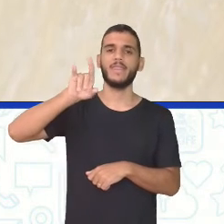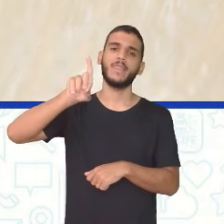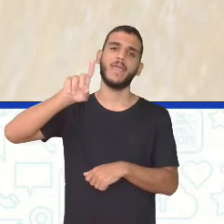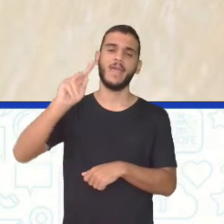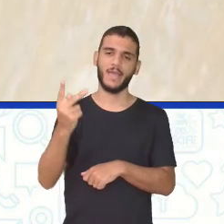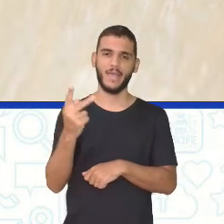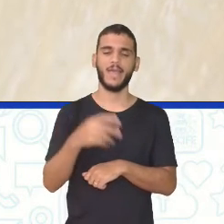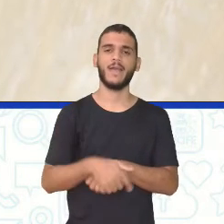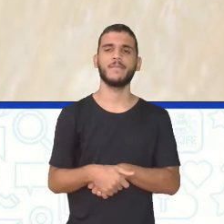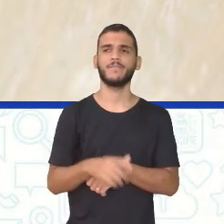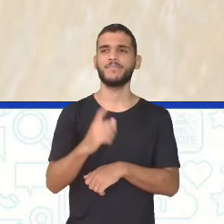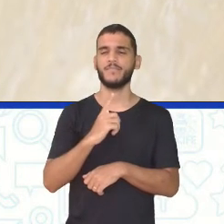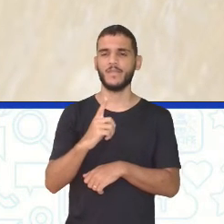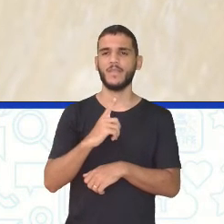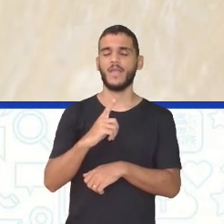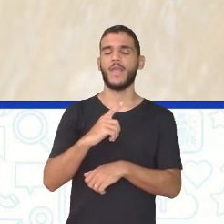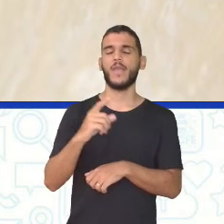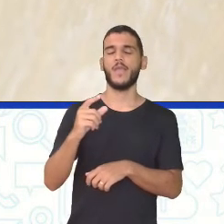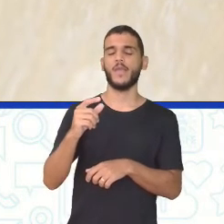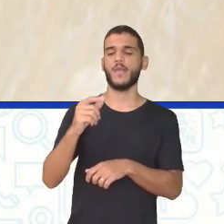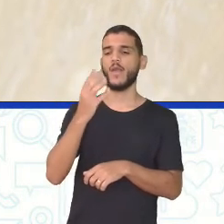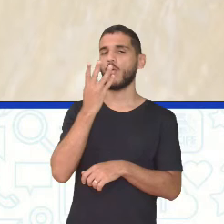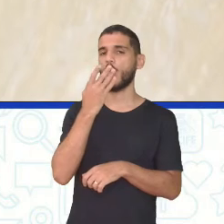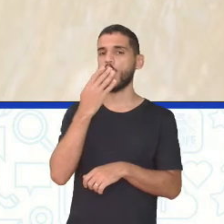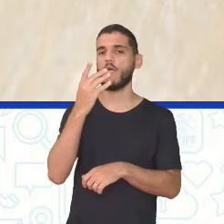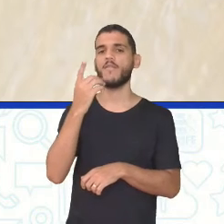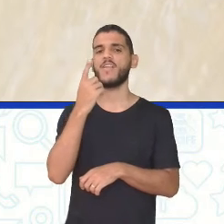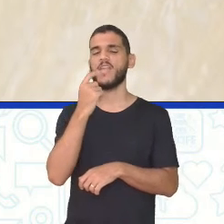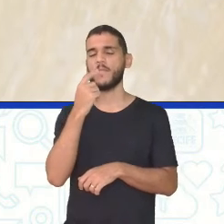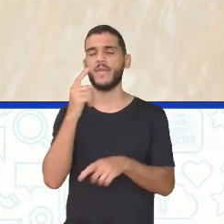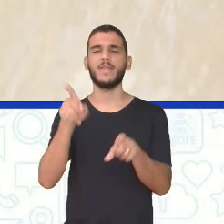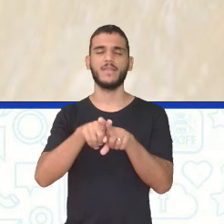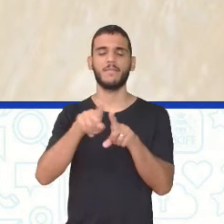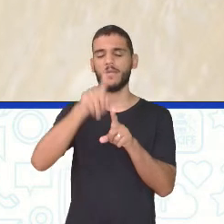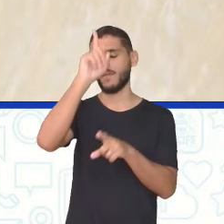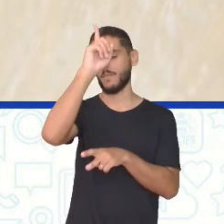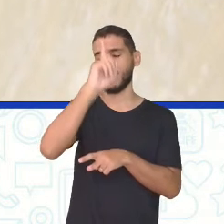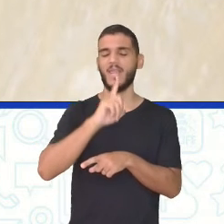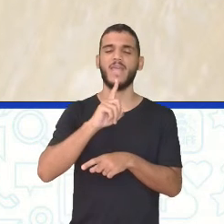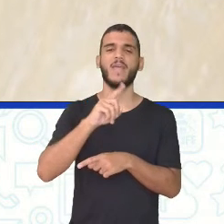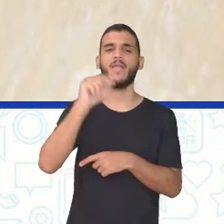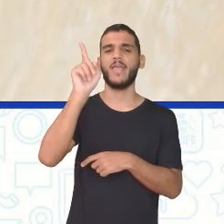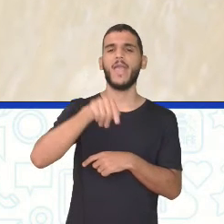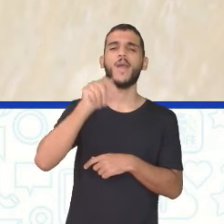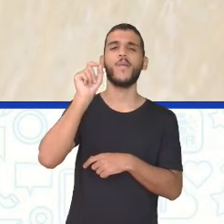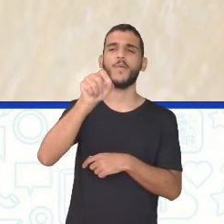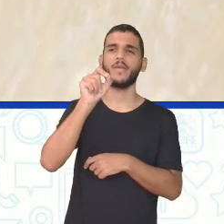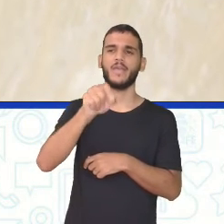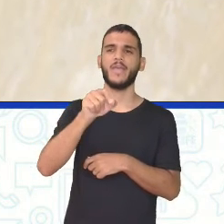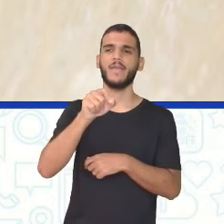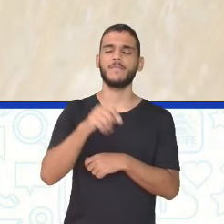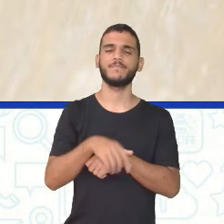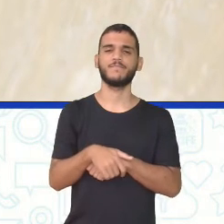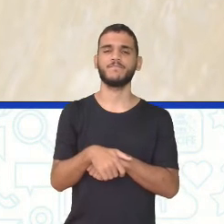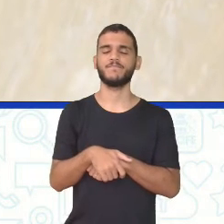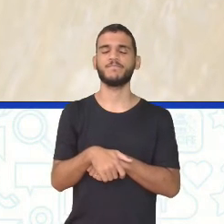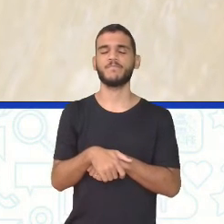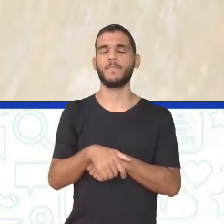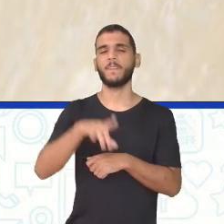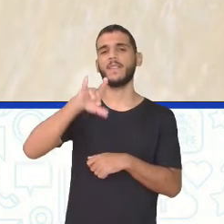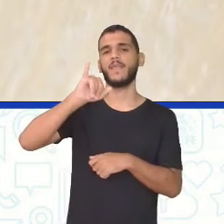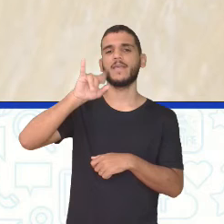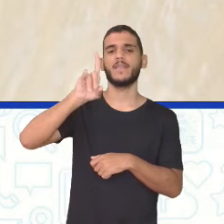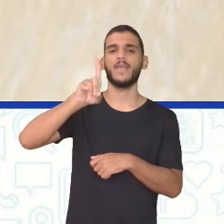vida, e tem os bairros aí em vermelho, em amarelo, né, que vão ser, em laranjado, que vão ser os